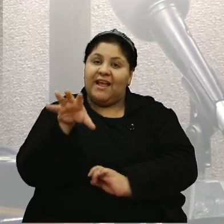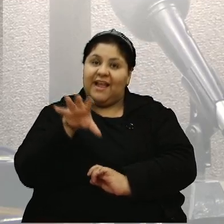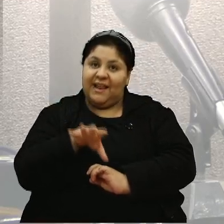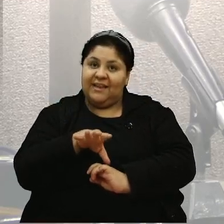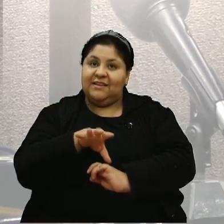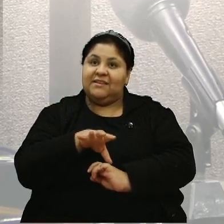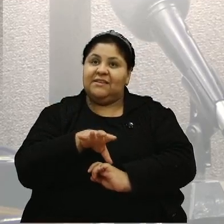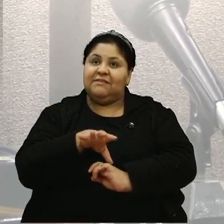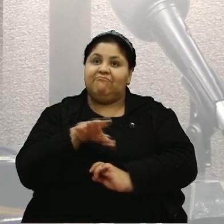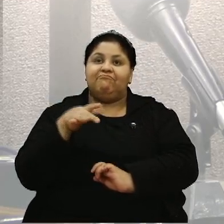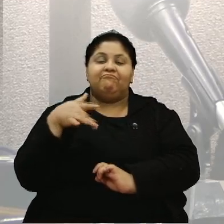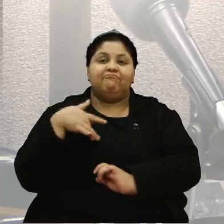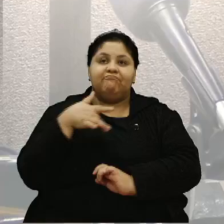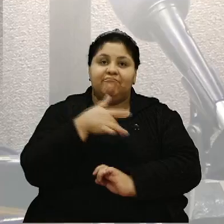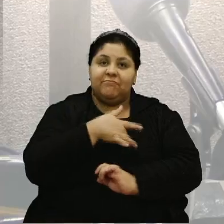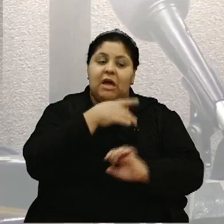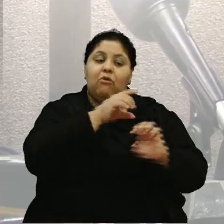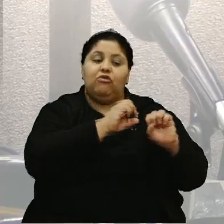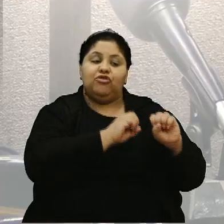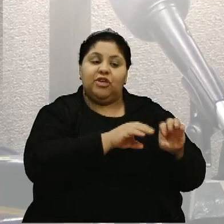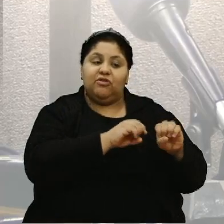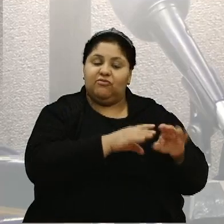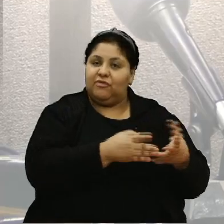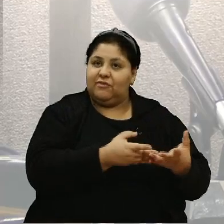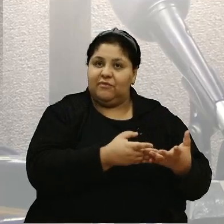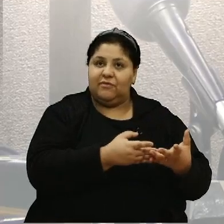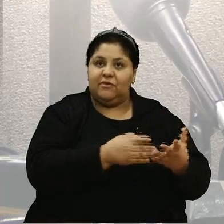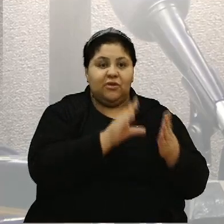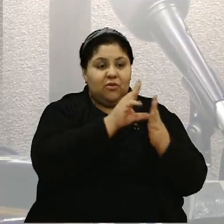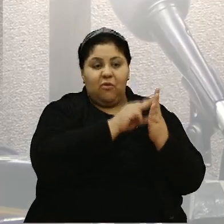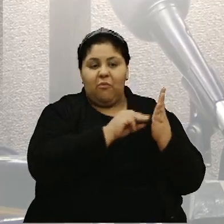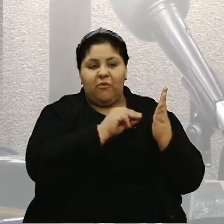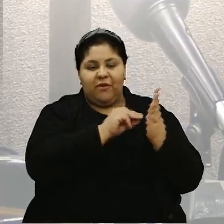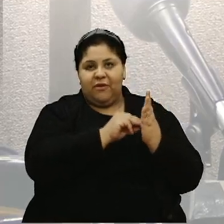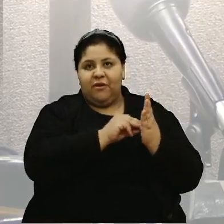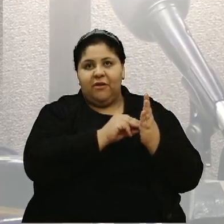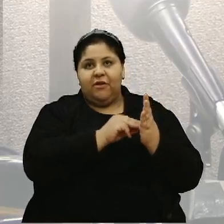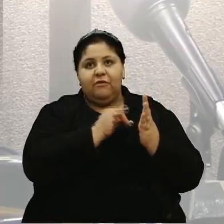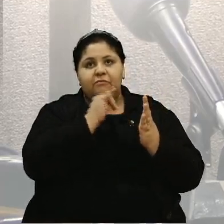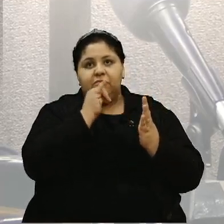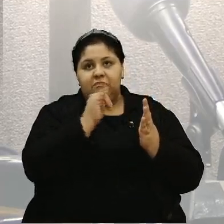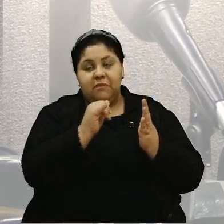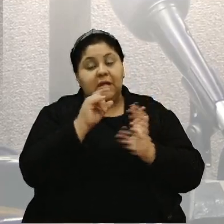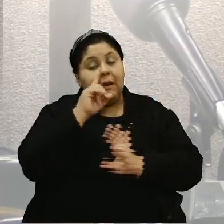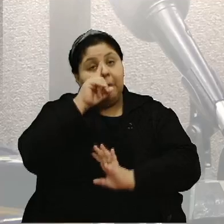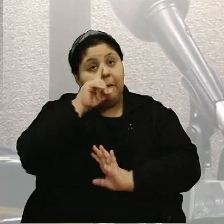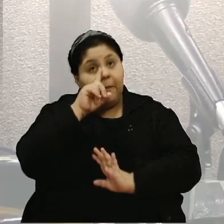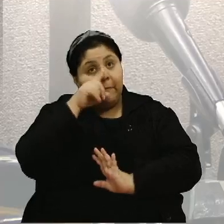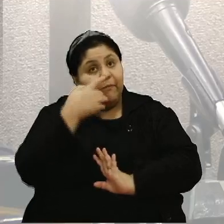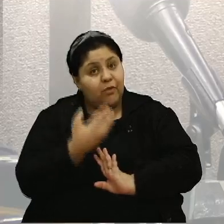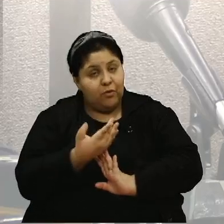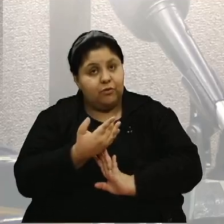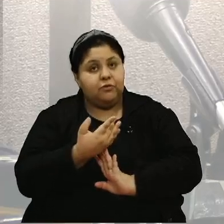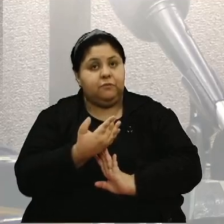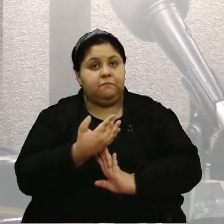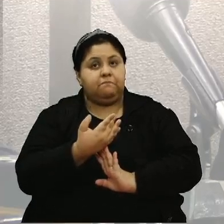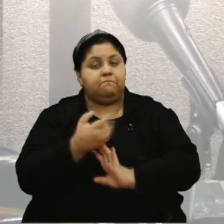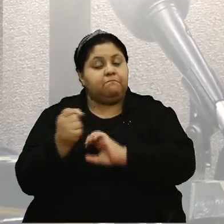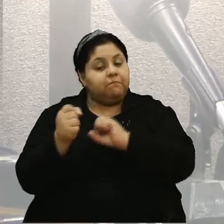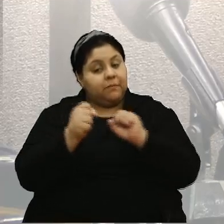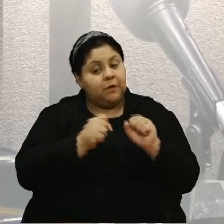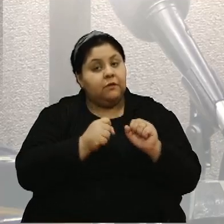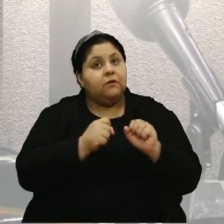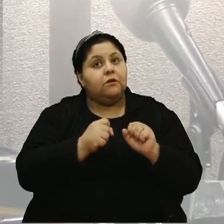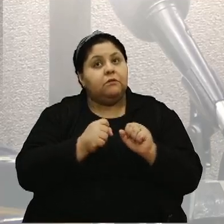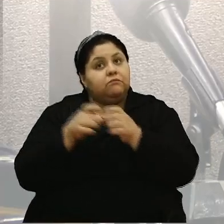saúde, que é a educação. Então, é um modelo que eu venho há tempo dizendo, ele é perigoso, é alavancado e pode nos levar a